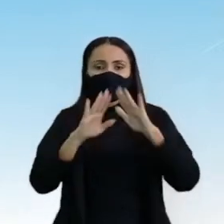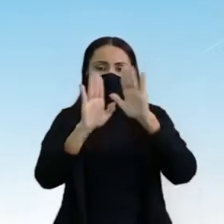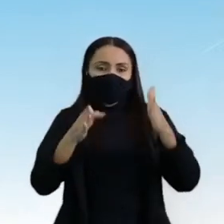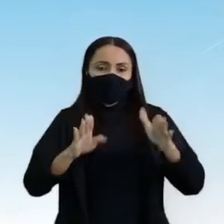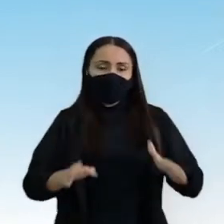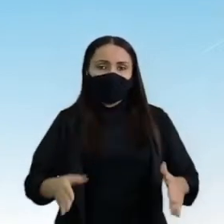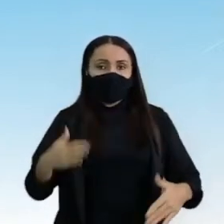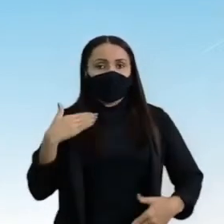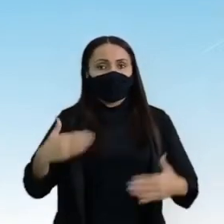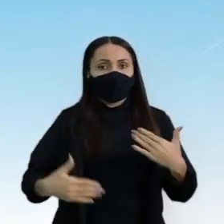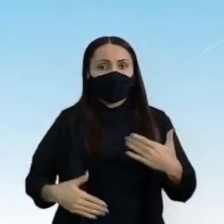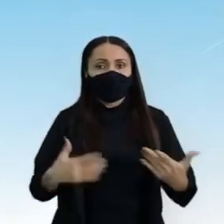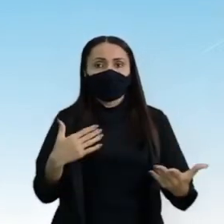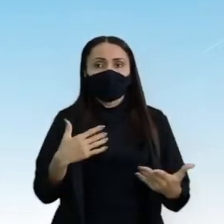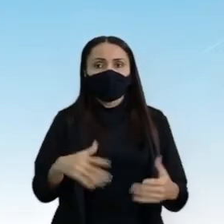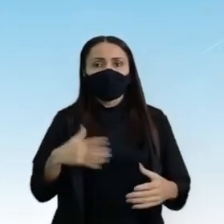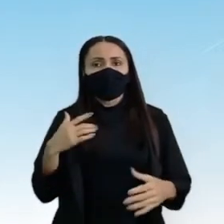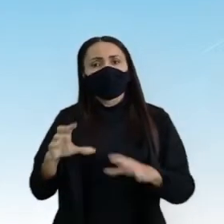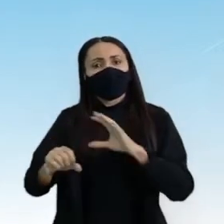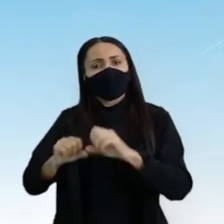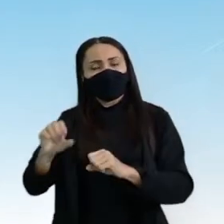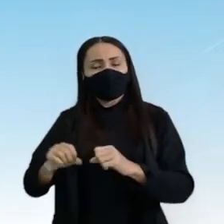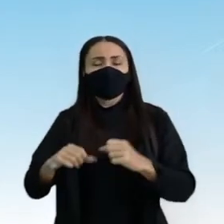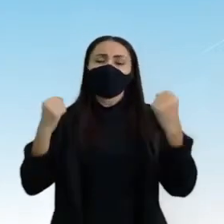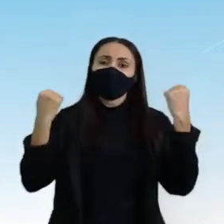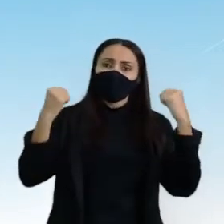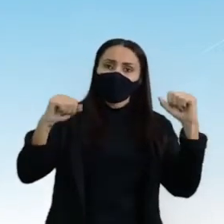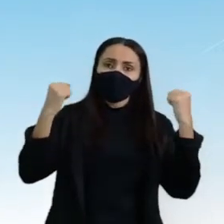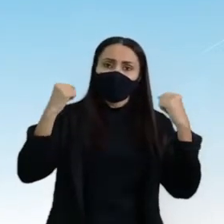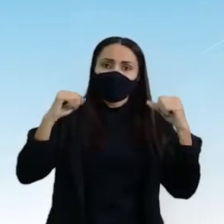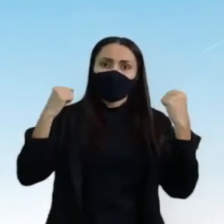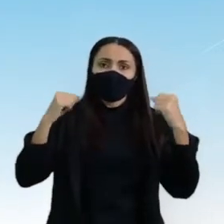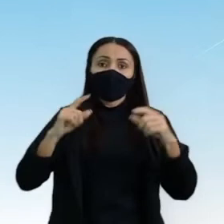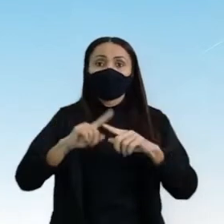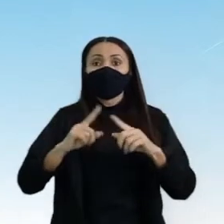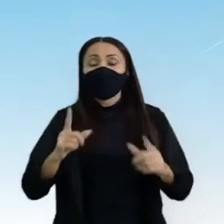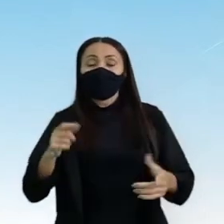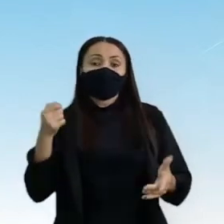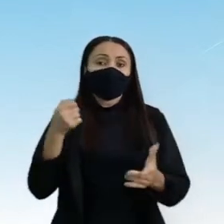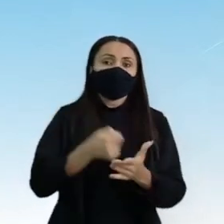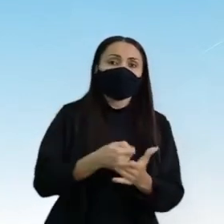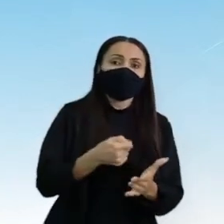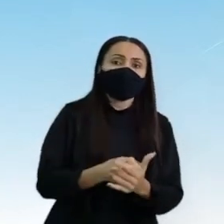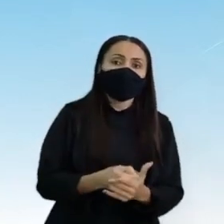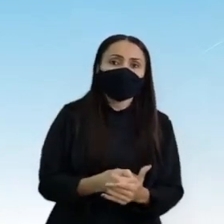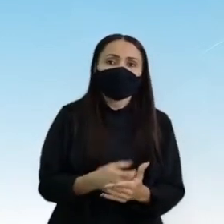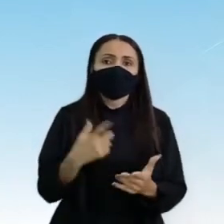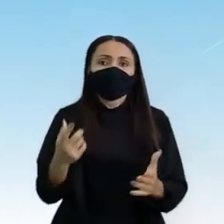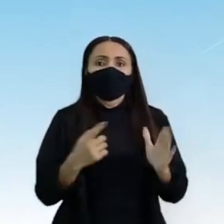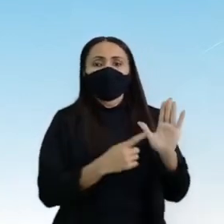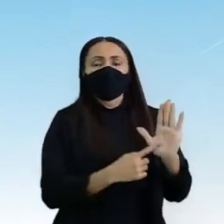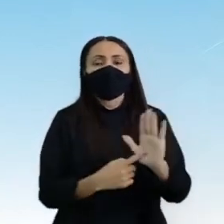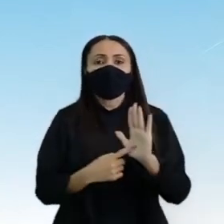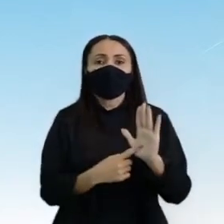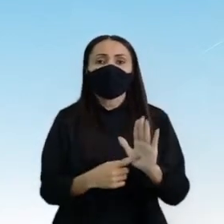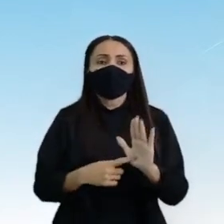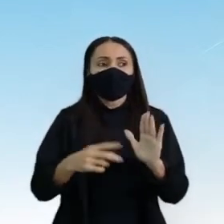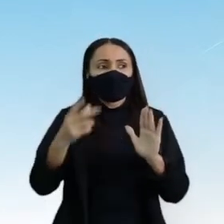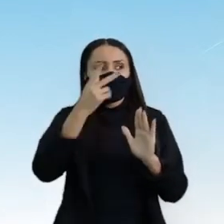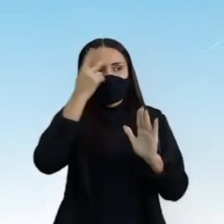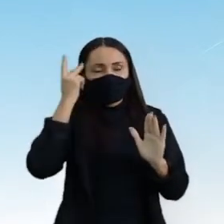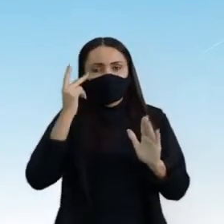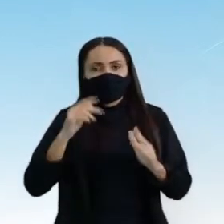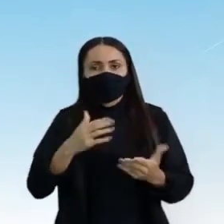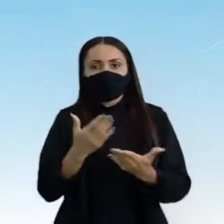predisposição eu posso alcançar, então busque uma atividade física, mas não com aquela obrigação de mostrar para as pessoas